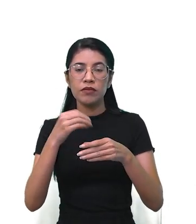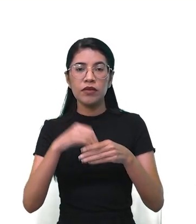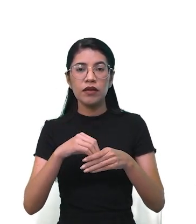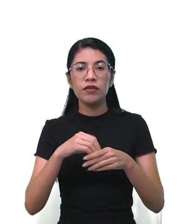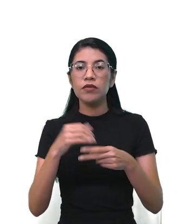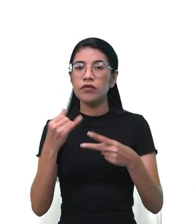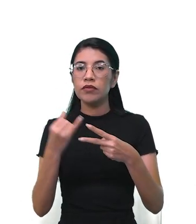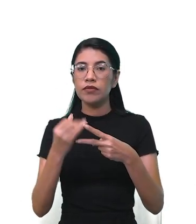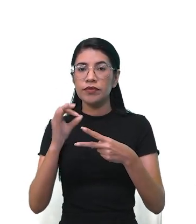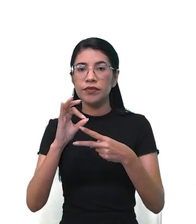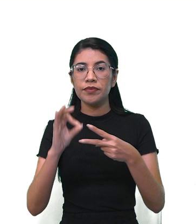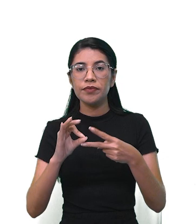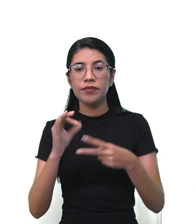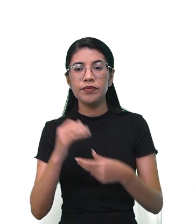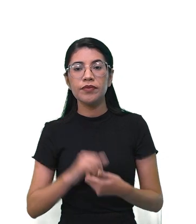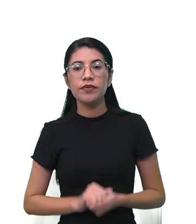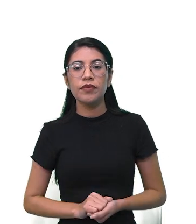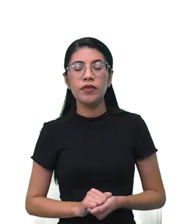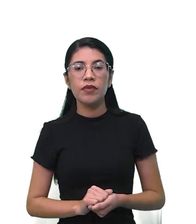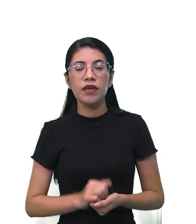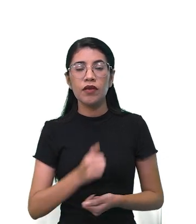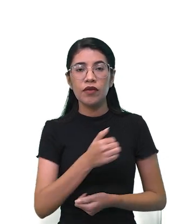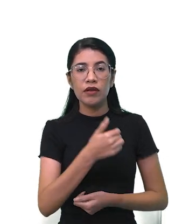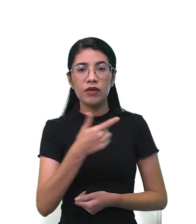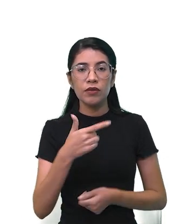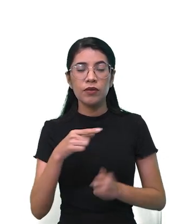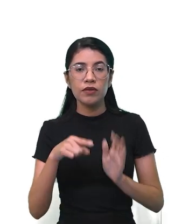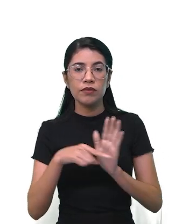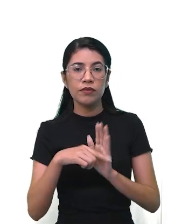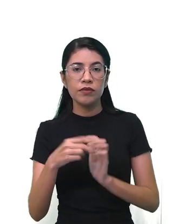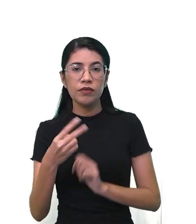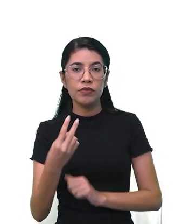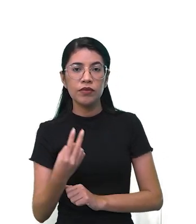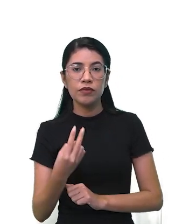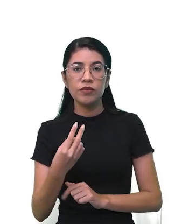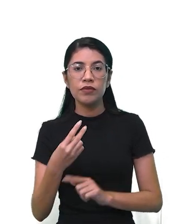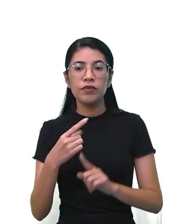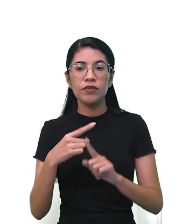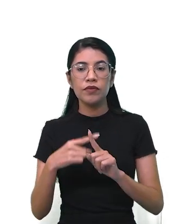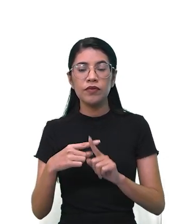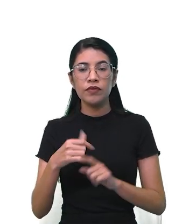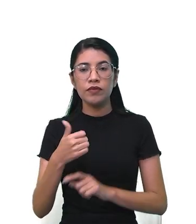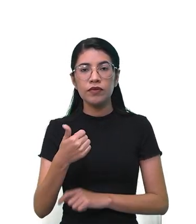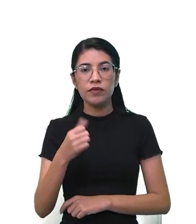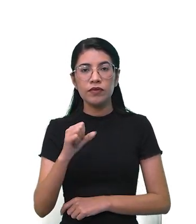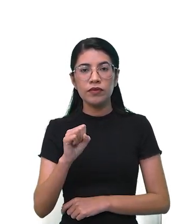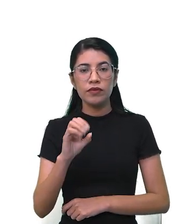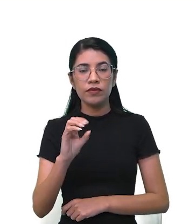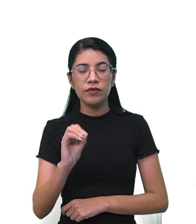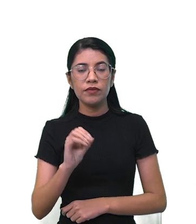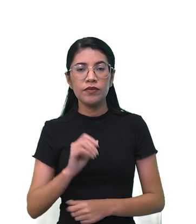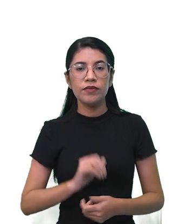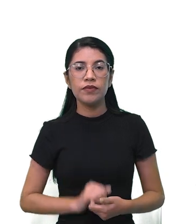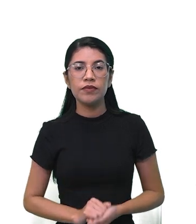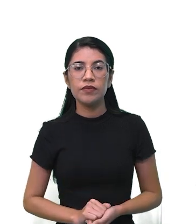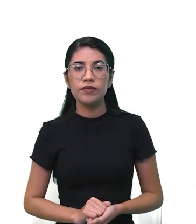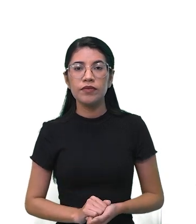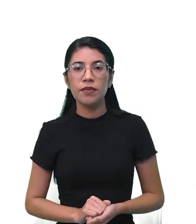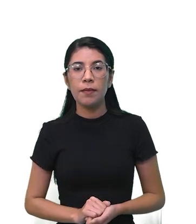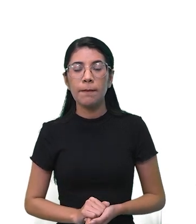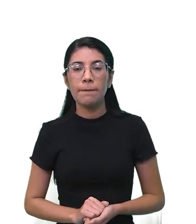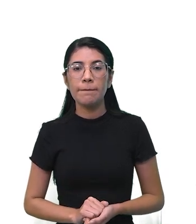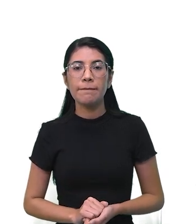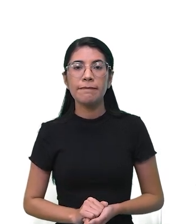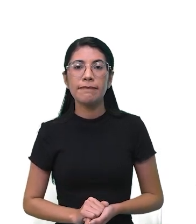polígono. Então vai ficar 12 menos 2 vezes 180